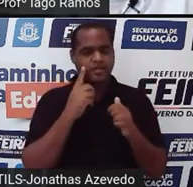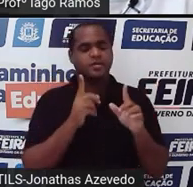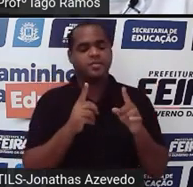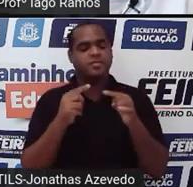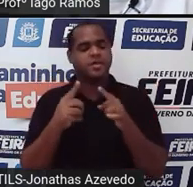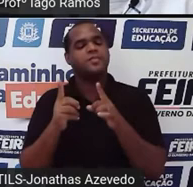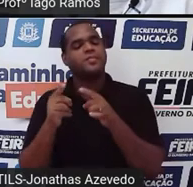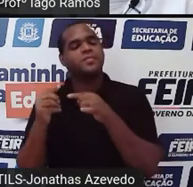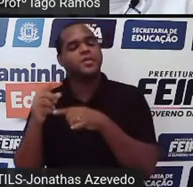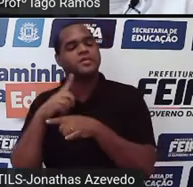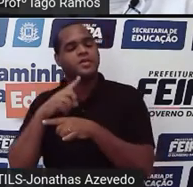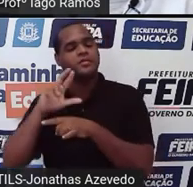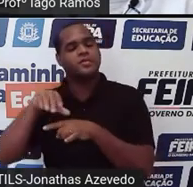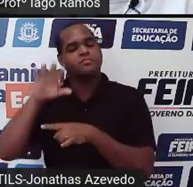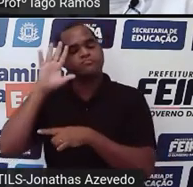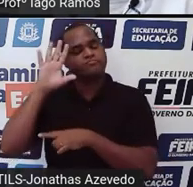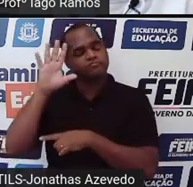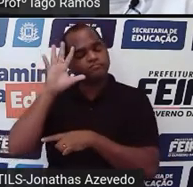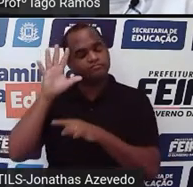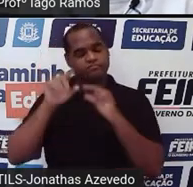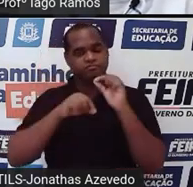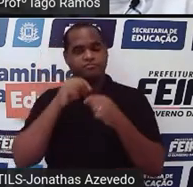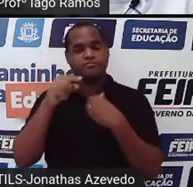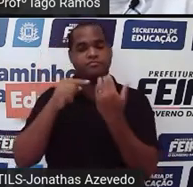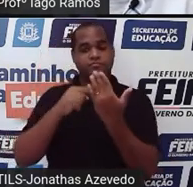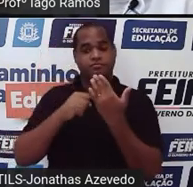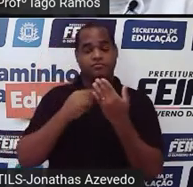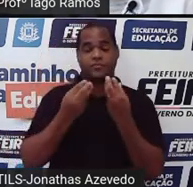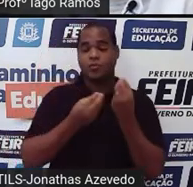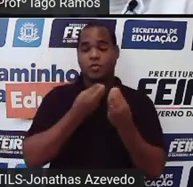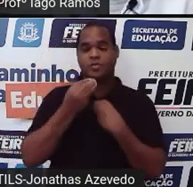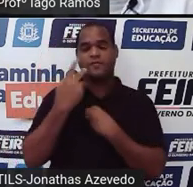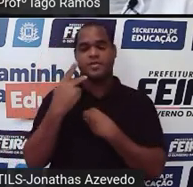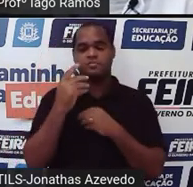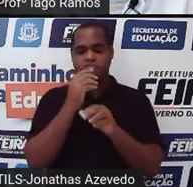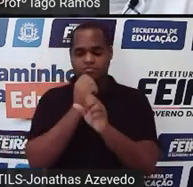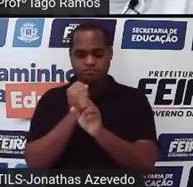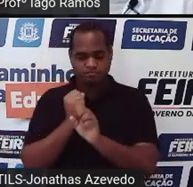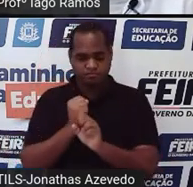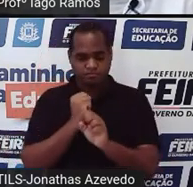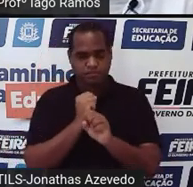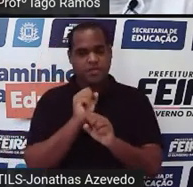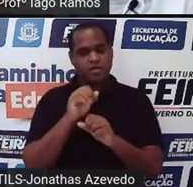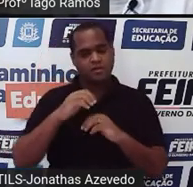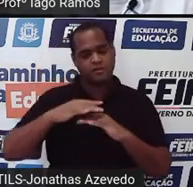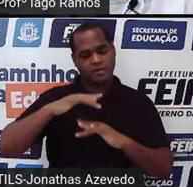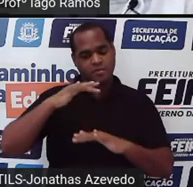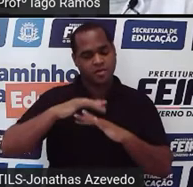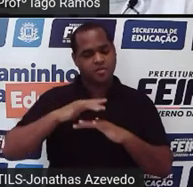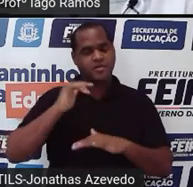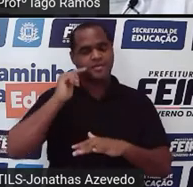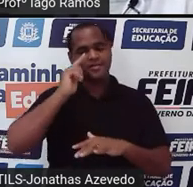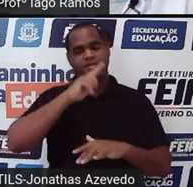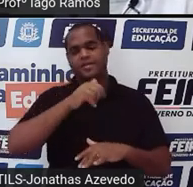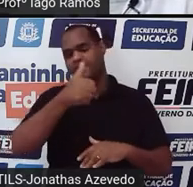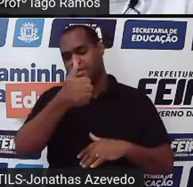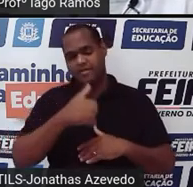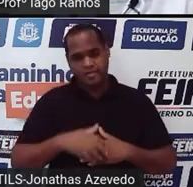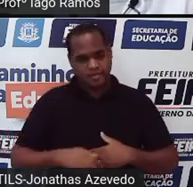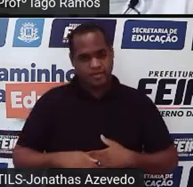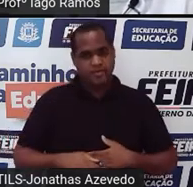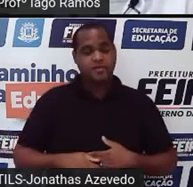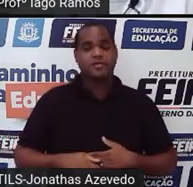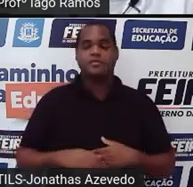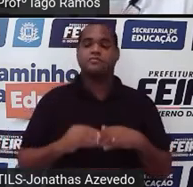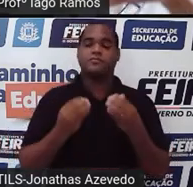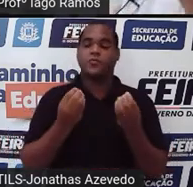da forma como a gente está pensando aqui eles servem uma forma de medir o volume de um paralelepípedo né É como se